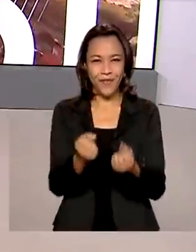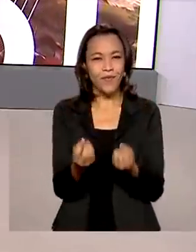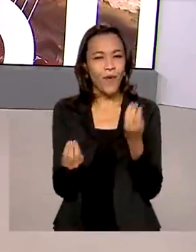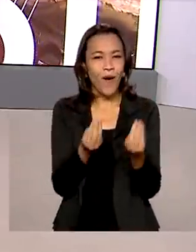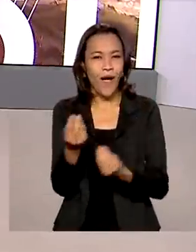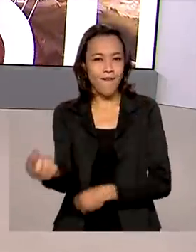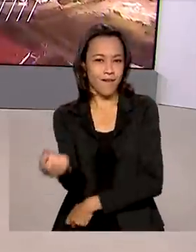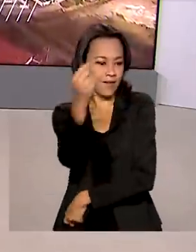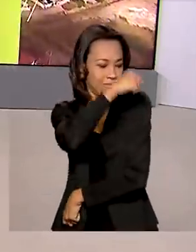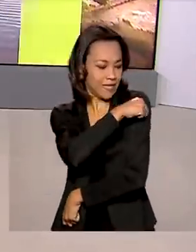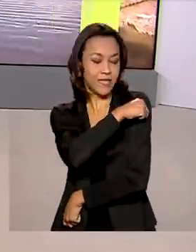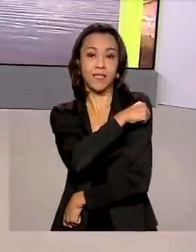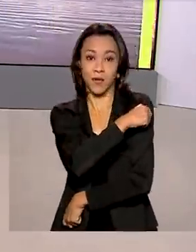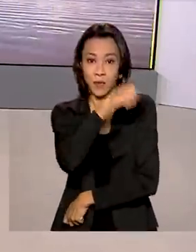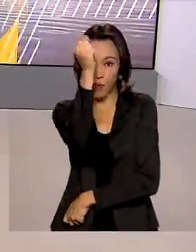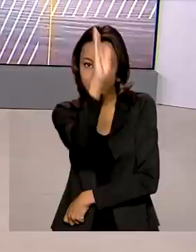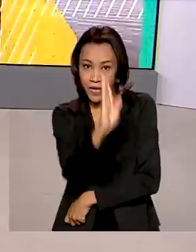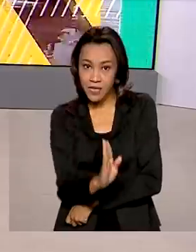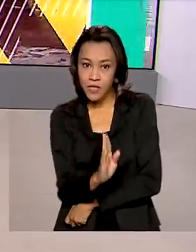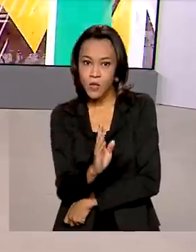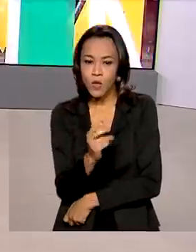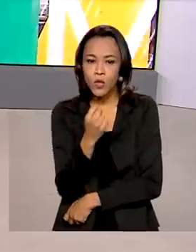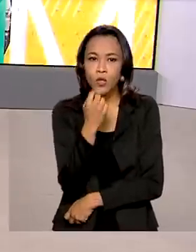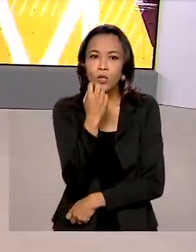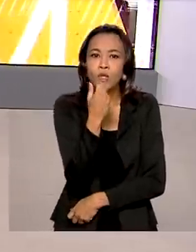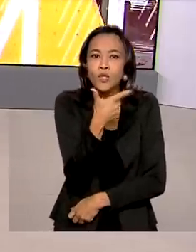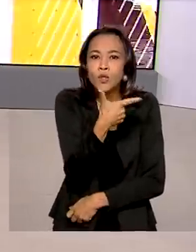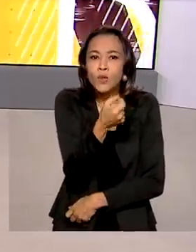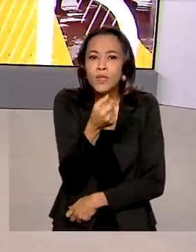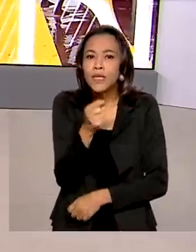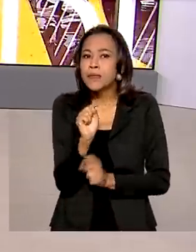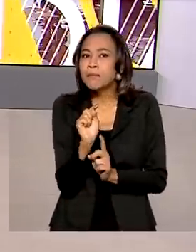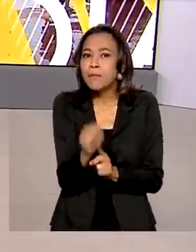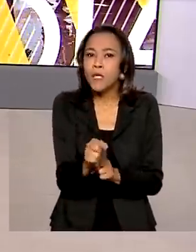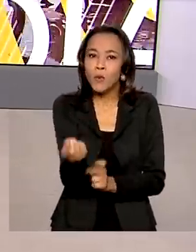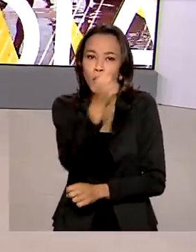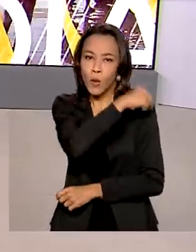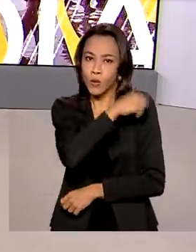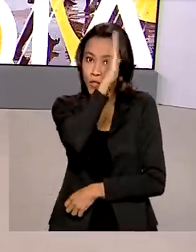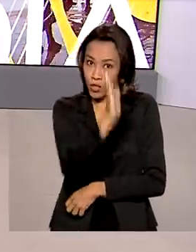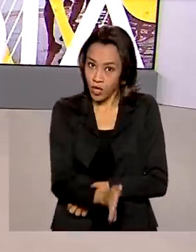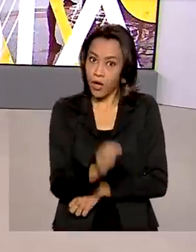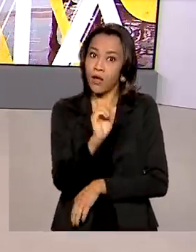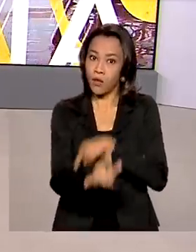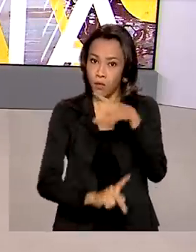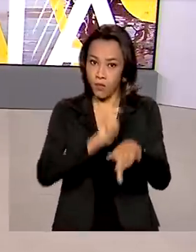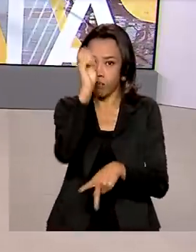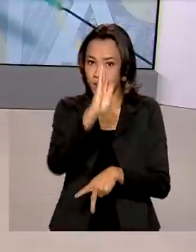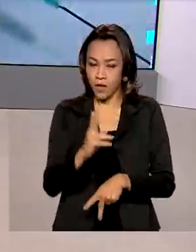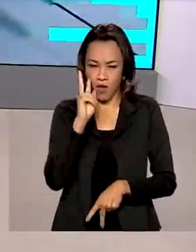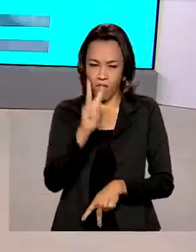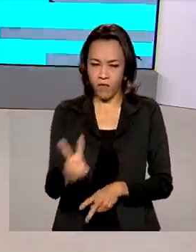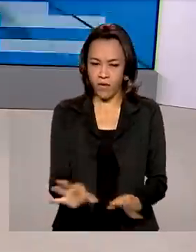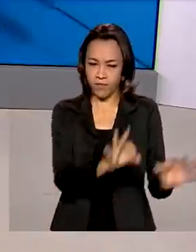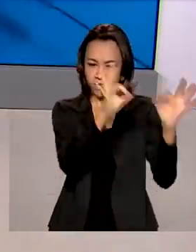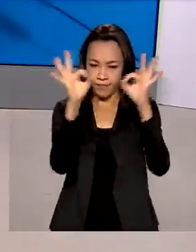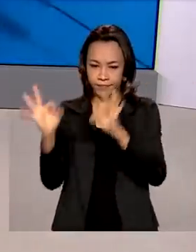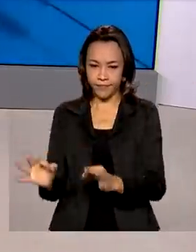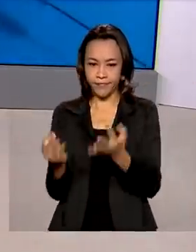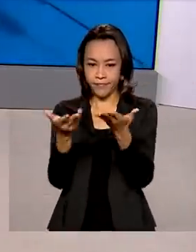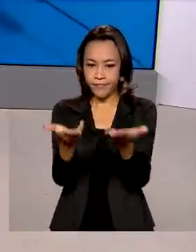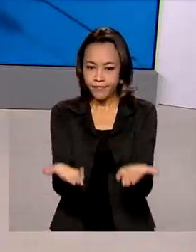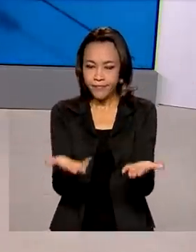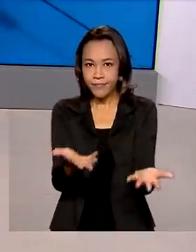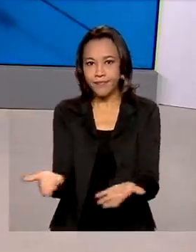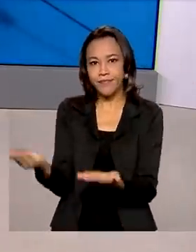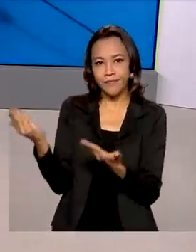Vacinação contra a Covid-19. O Brasil se aproxima de 200 mil doses aplicadas na população. Vamos ver os números exatos aqui no nosso